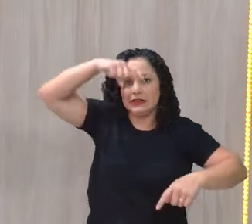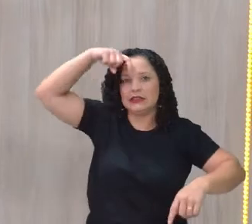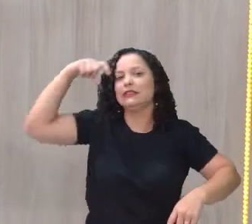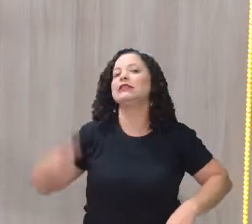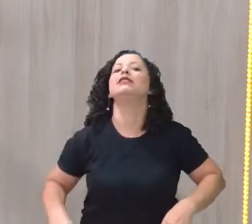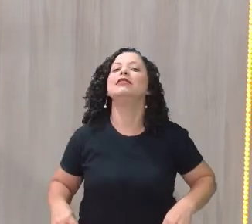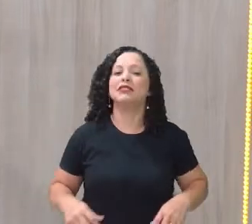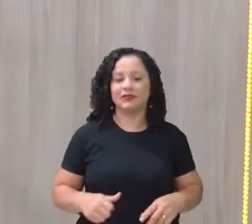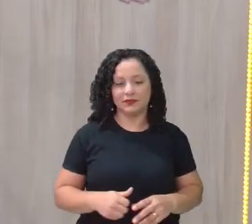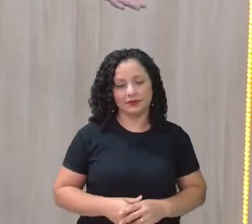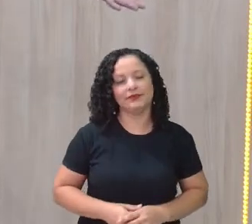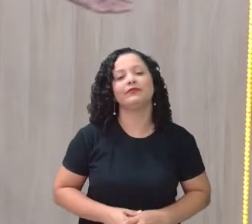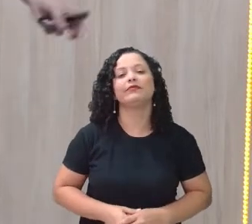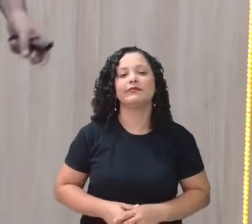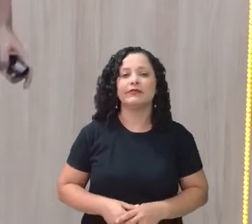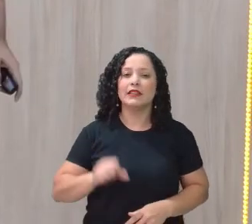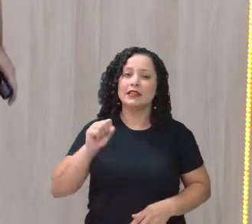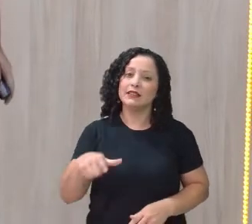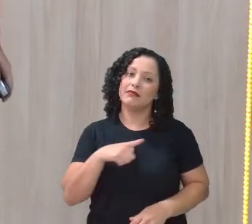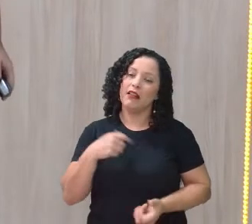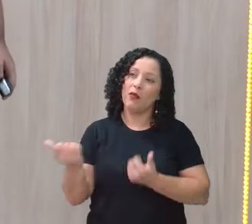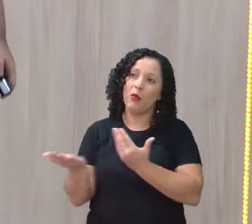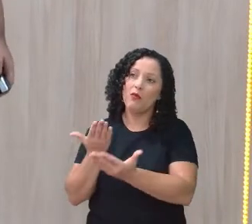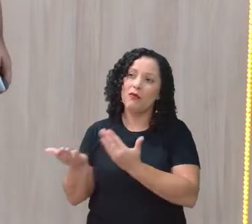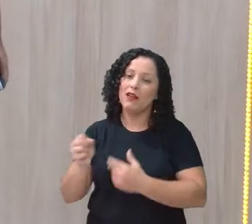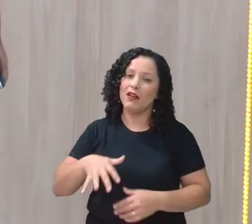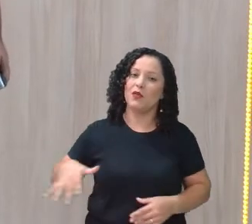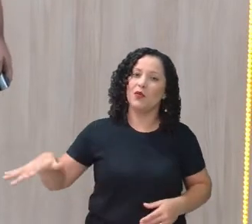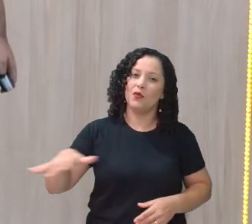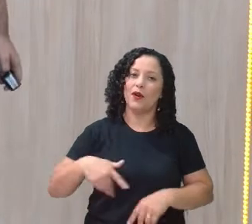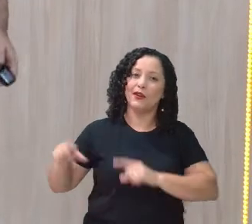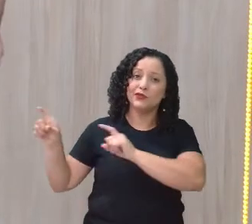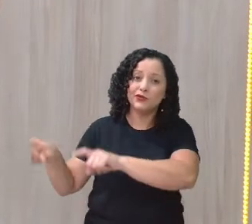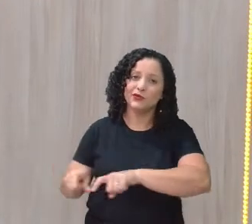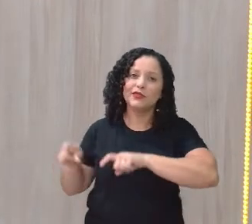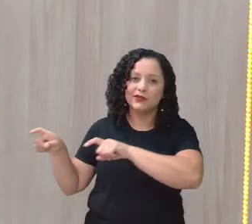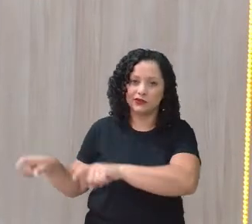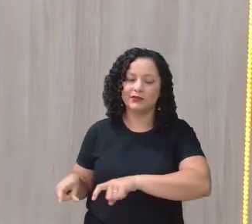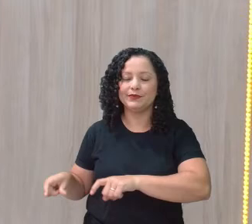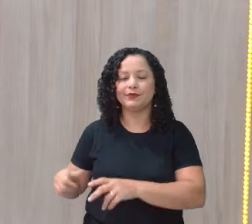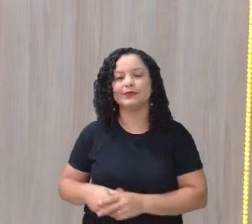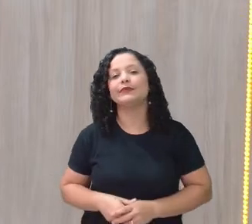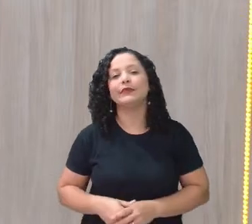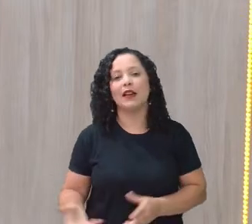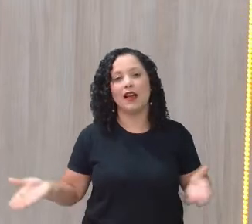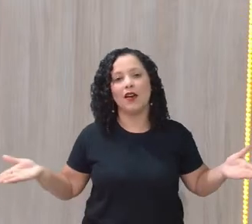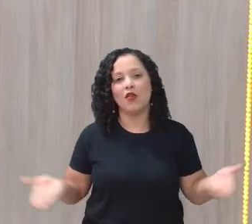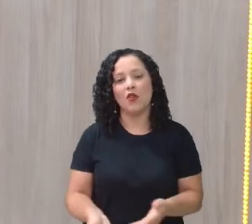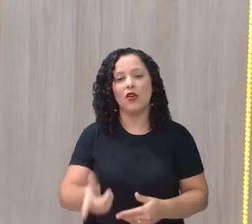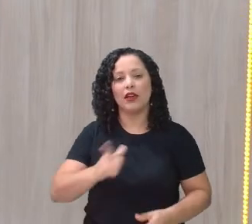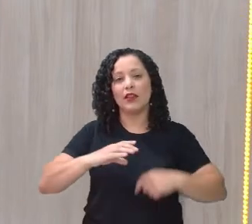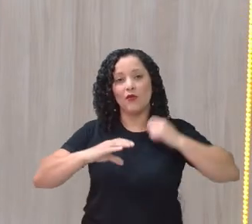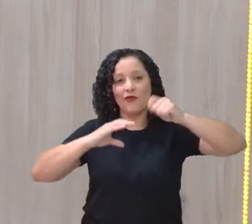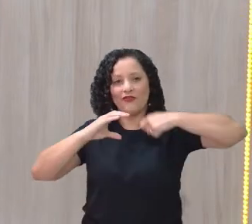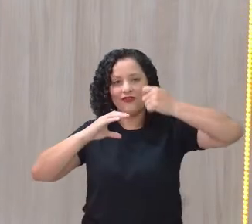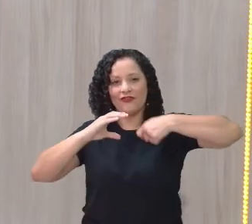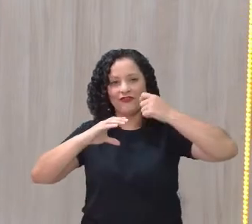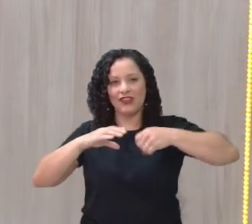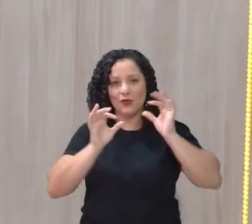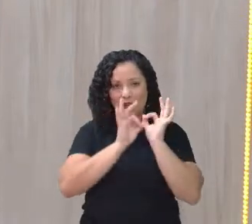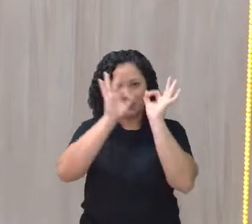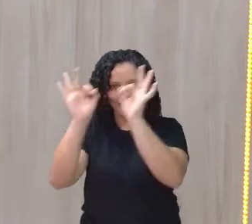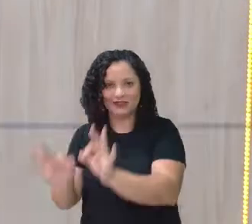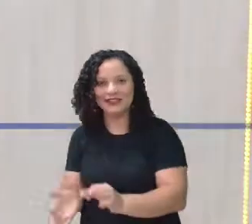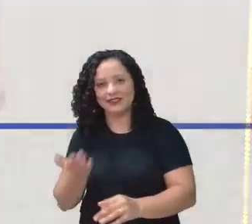com áreas rurais. Aí dentro disso, tem um videozinho aqui para vocês assistir e ficar ligado